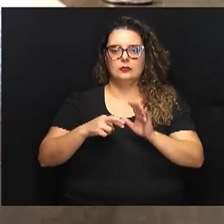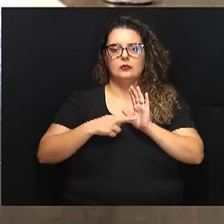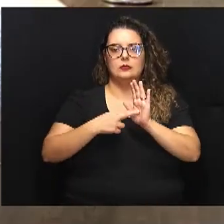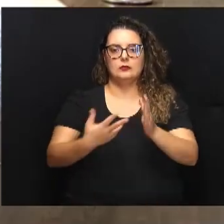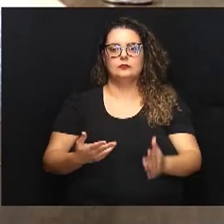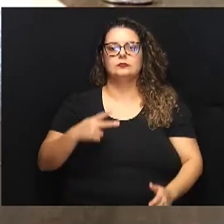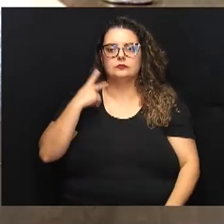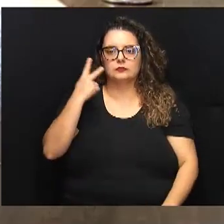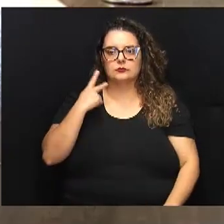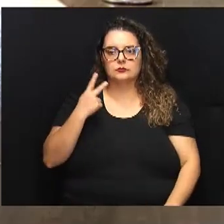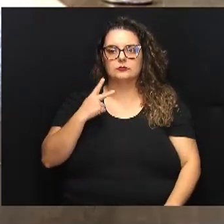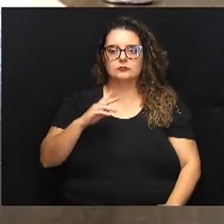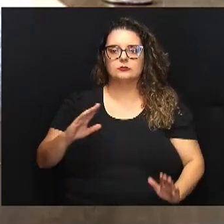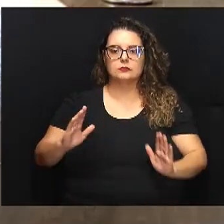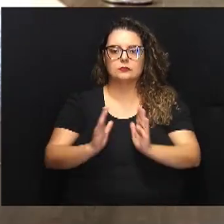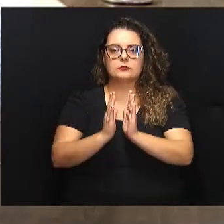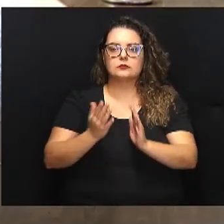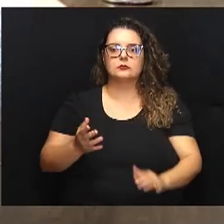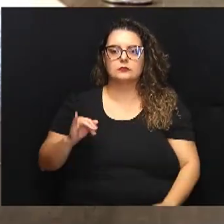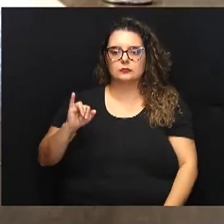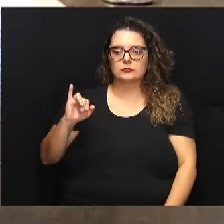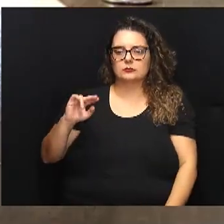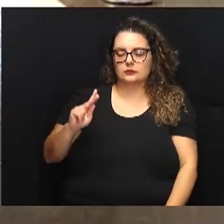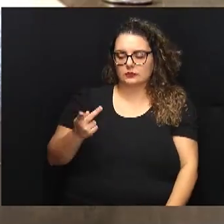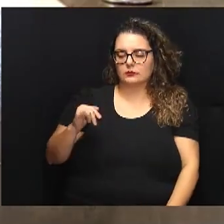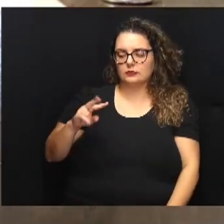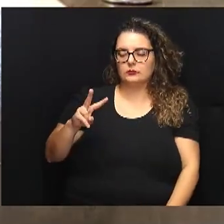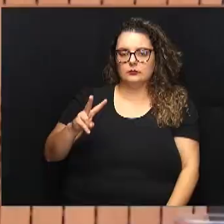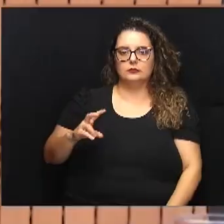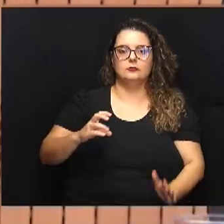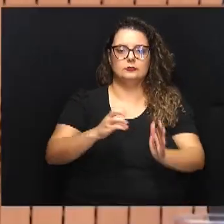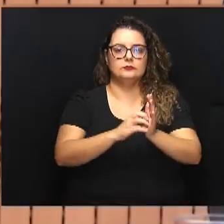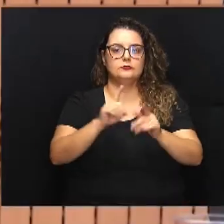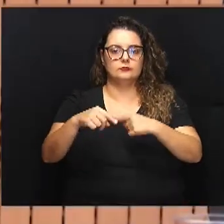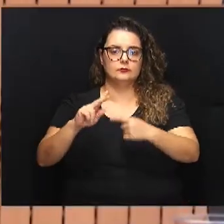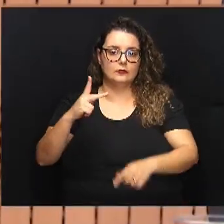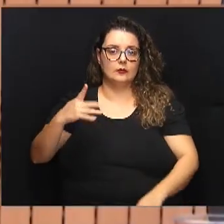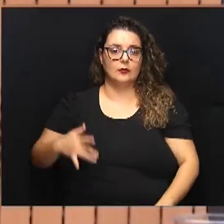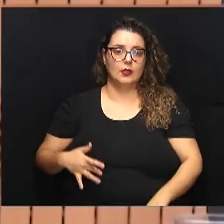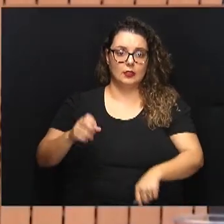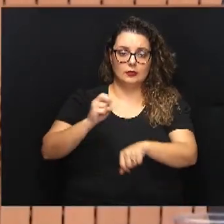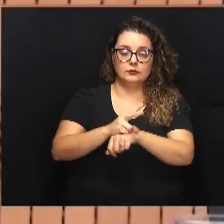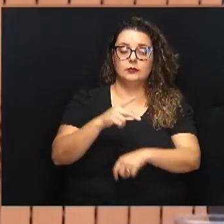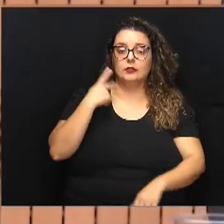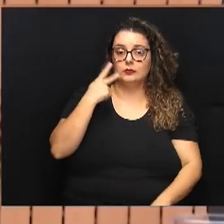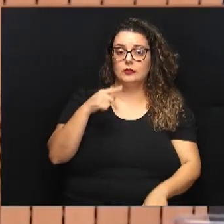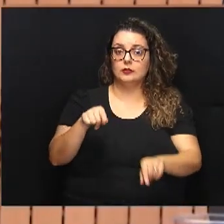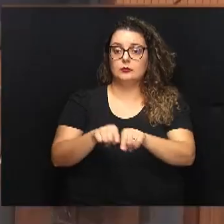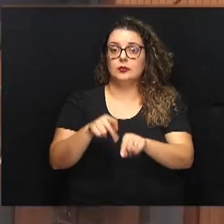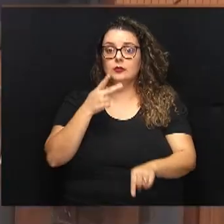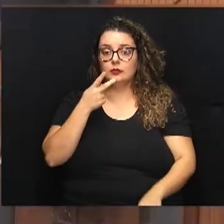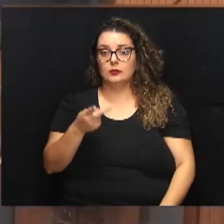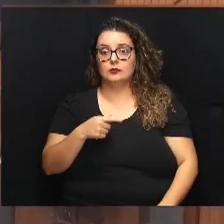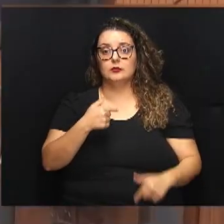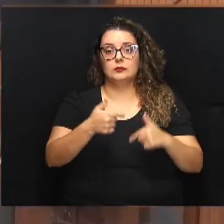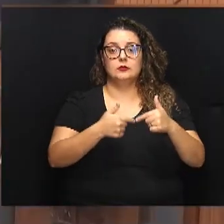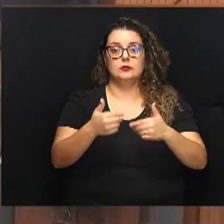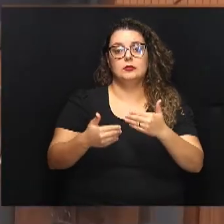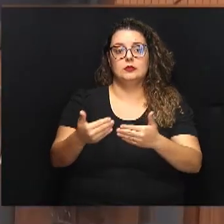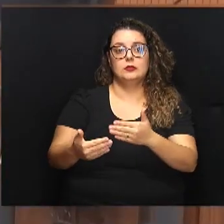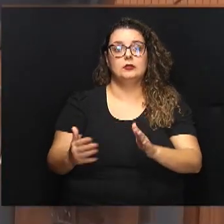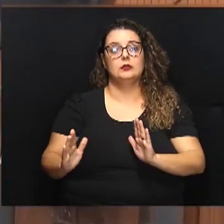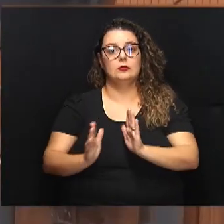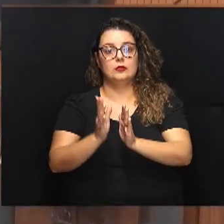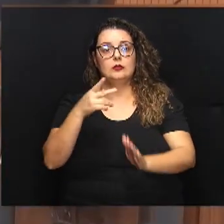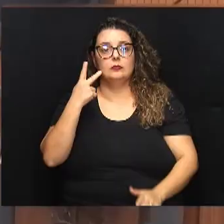na política de enfrentamento a HIV, AIDS e outras hepatites virais. A vereadora também falou sobre os próximos trabalhos da Frente